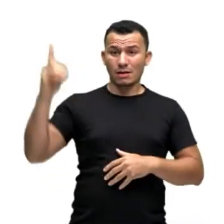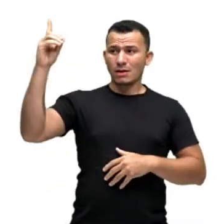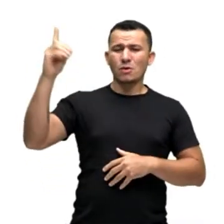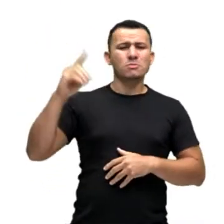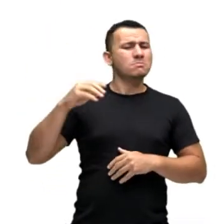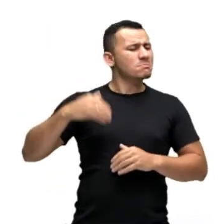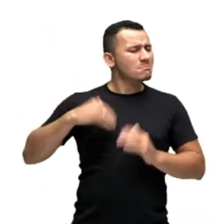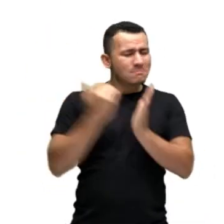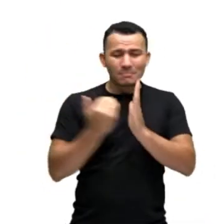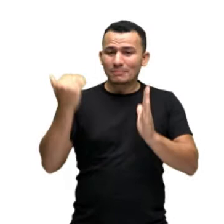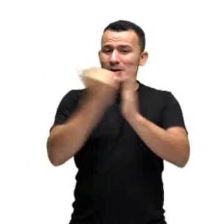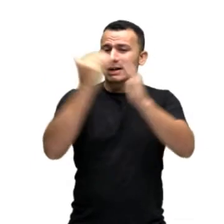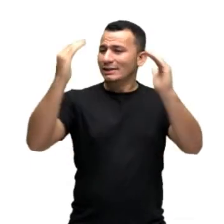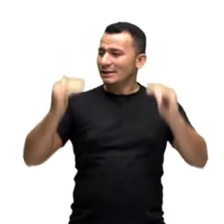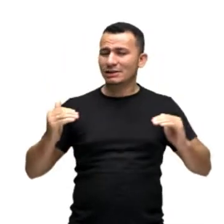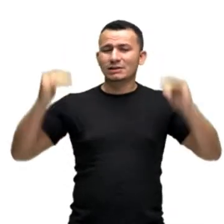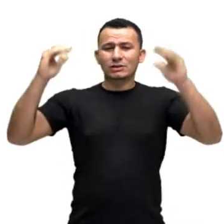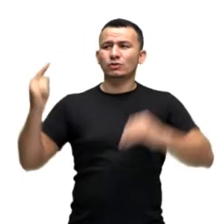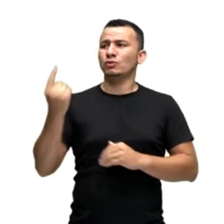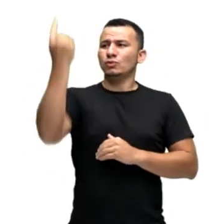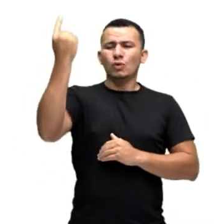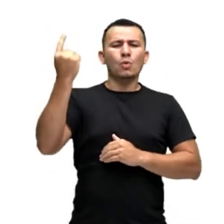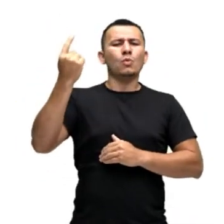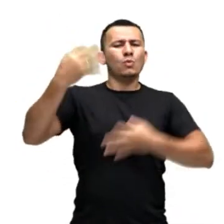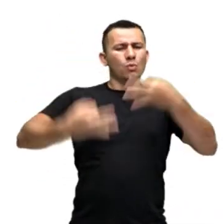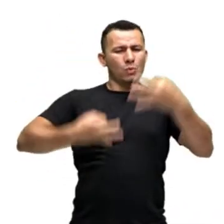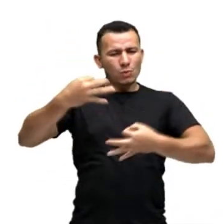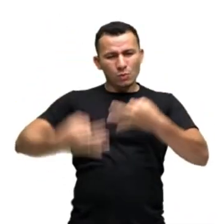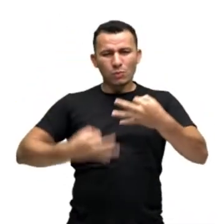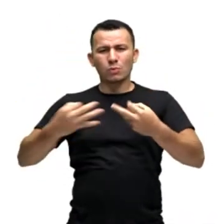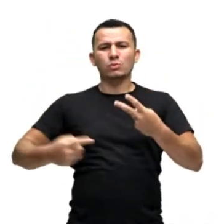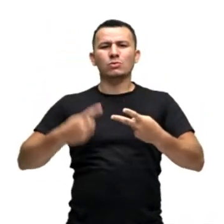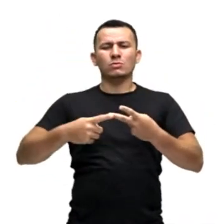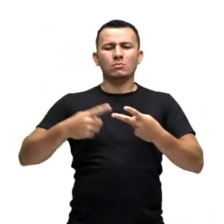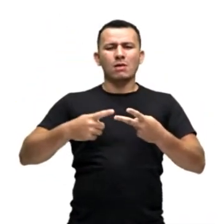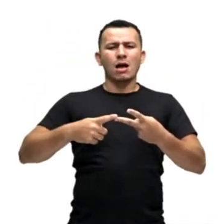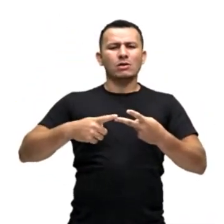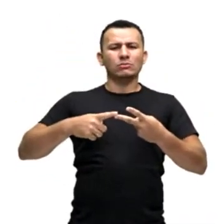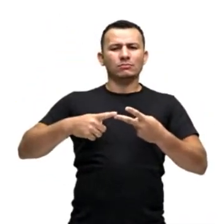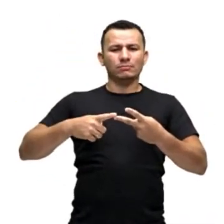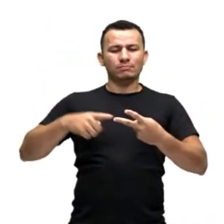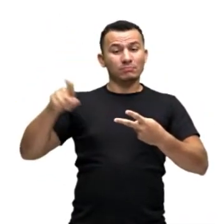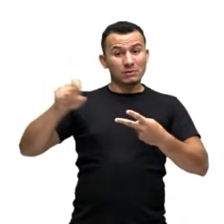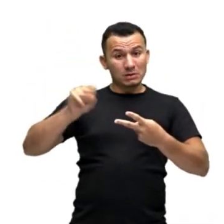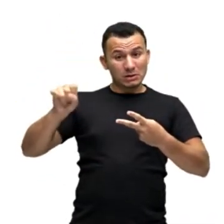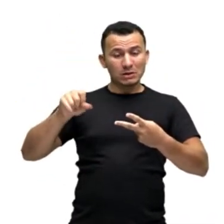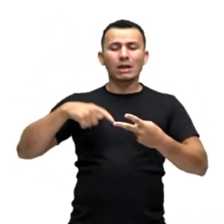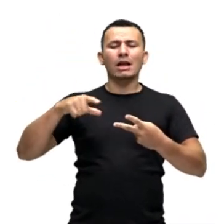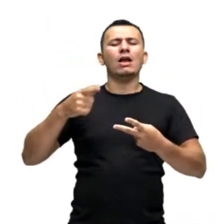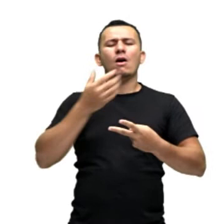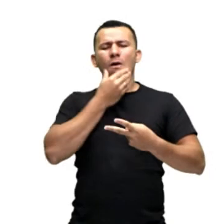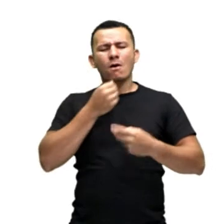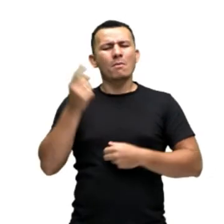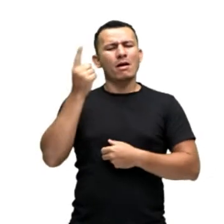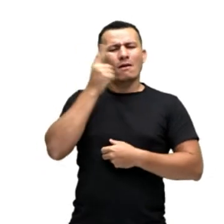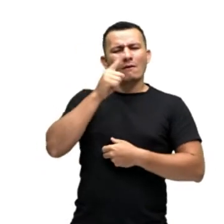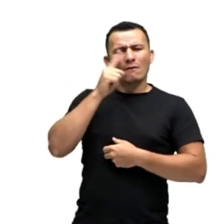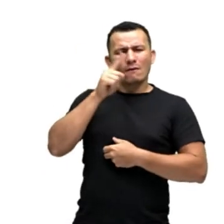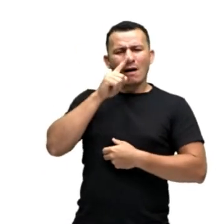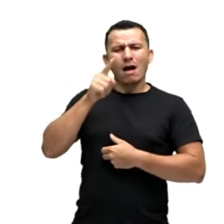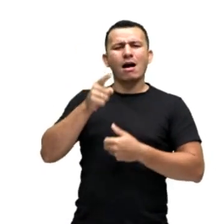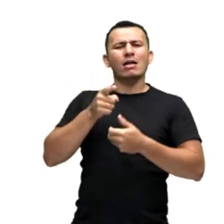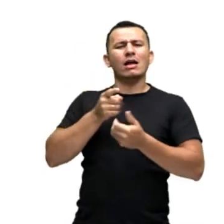do universo Ele é o único justo e permite o homem corrigir suas falhas de